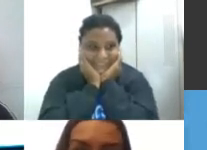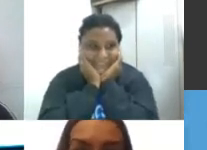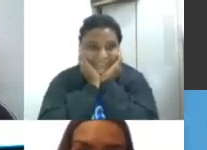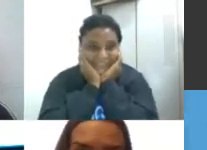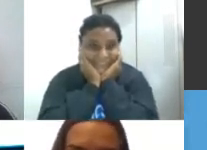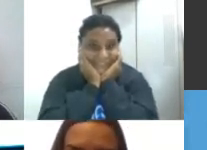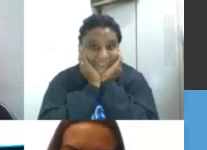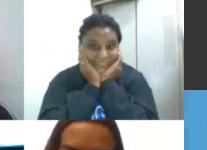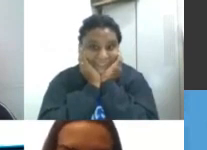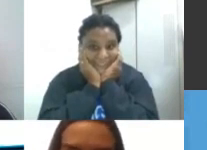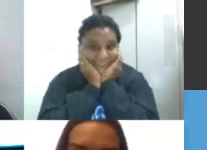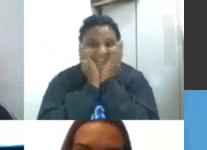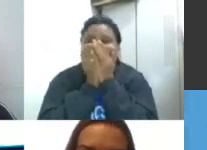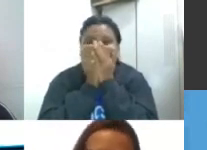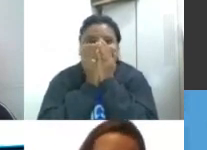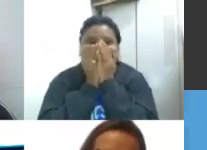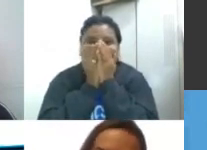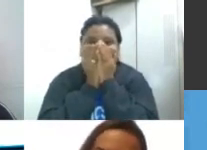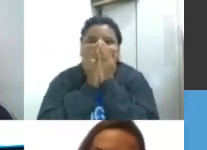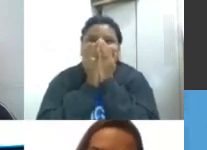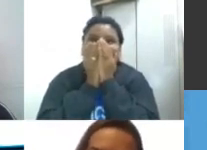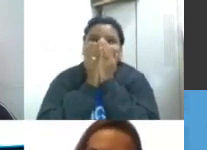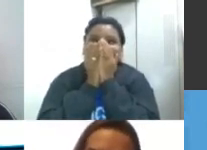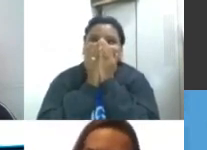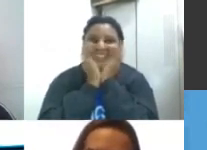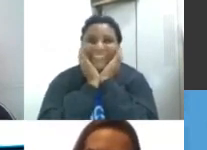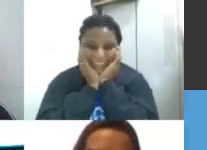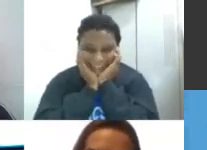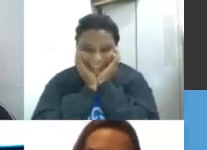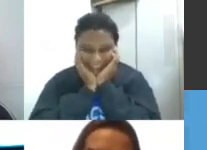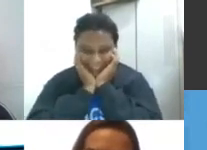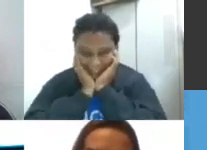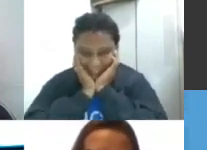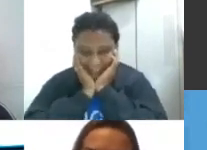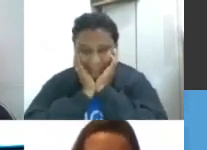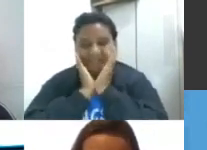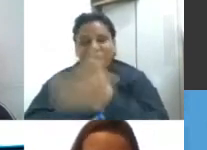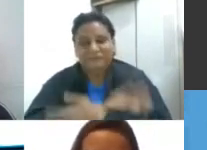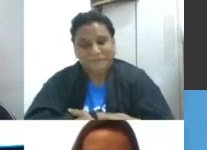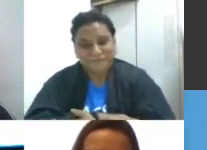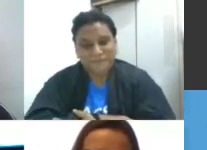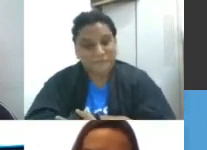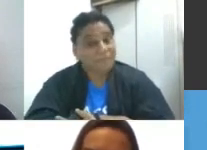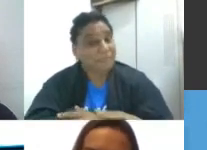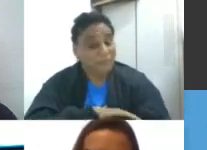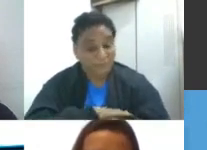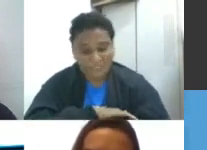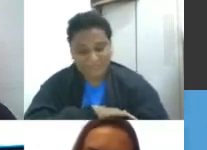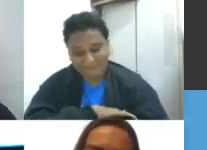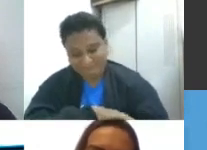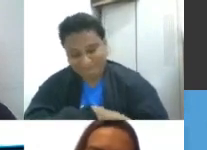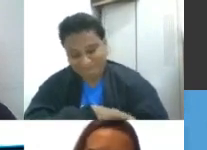veja com rapidez eu acho que a gente tem que ter um agente de saúde atuante e que esteja